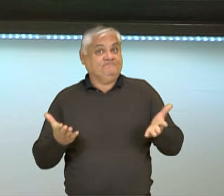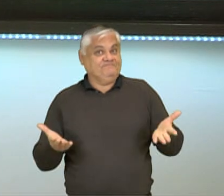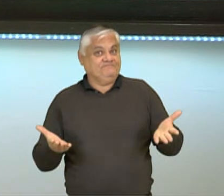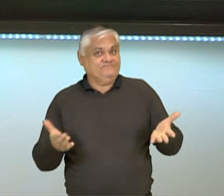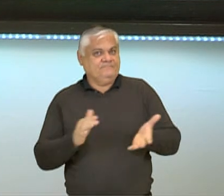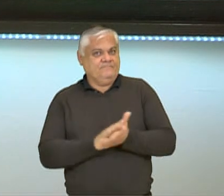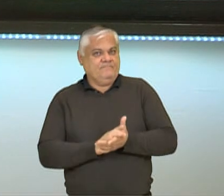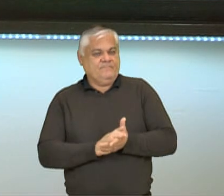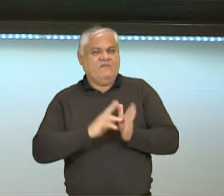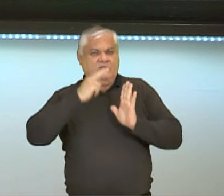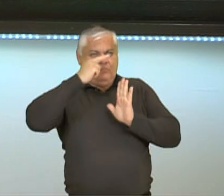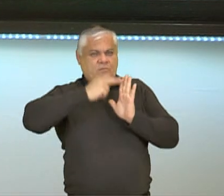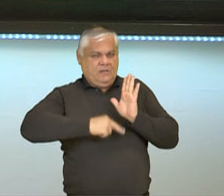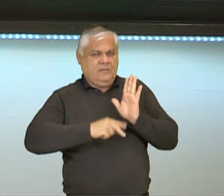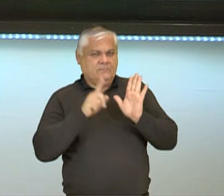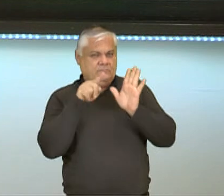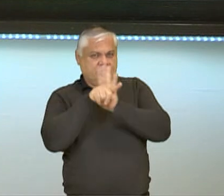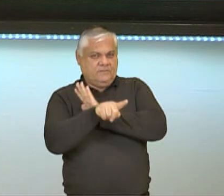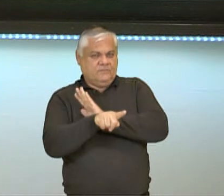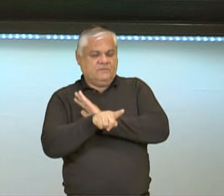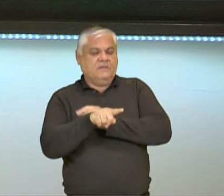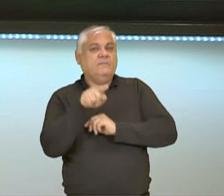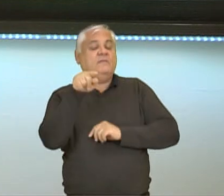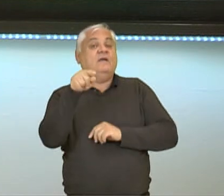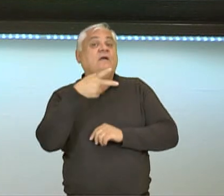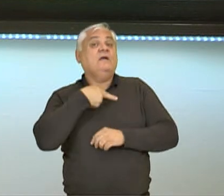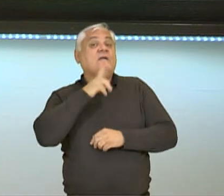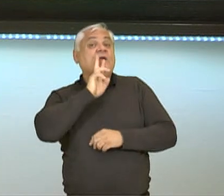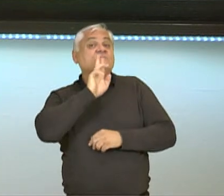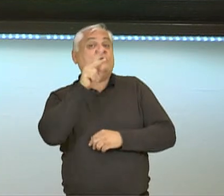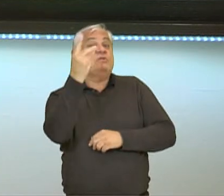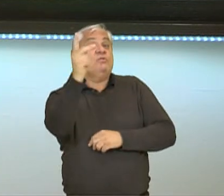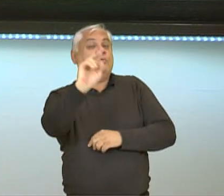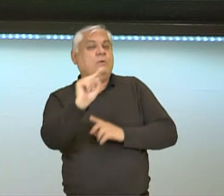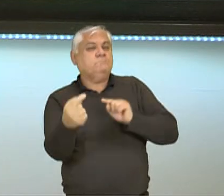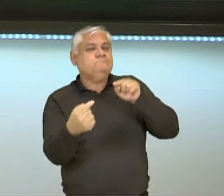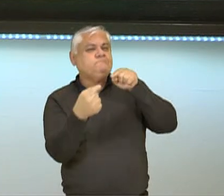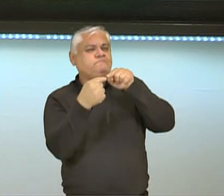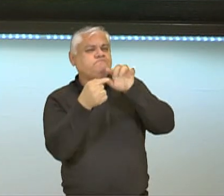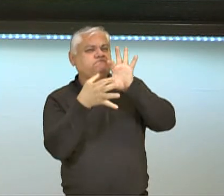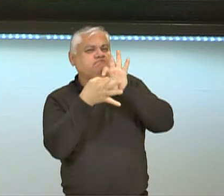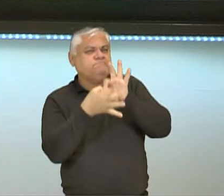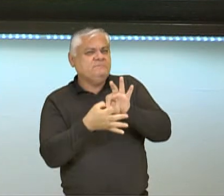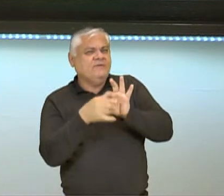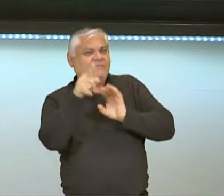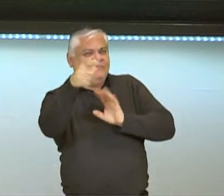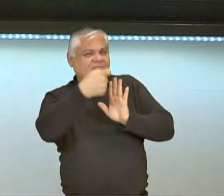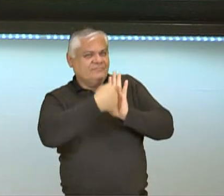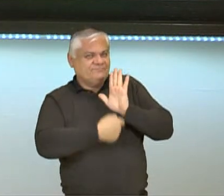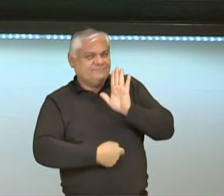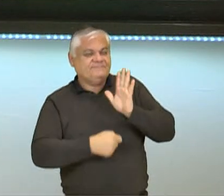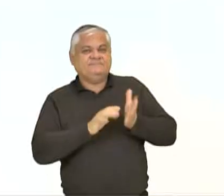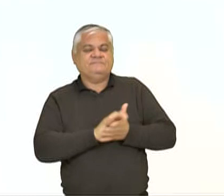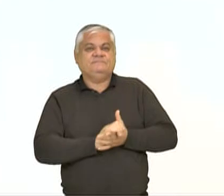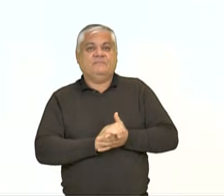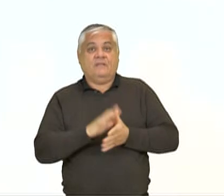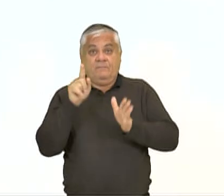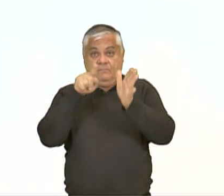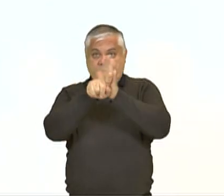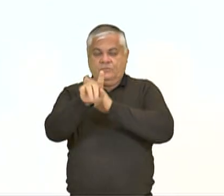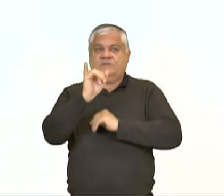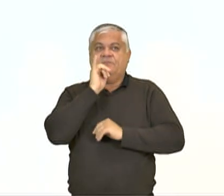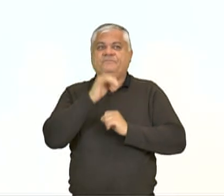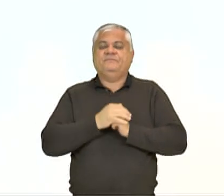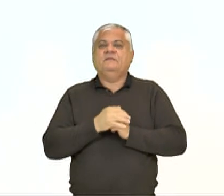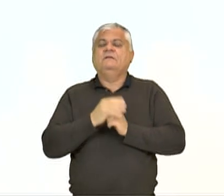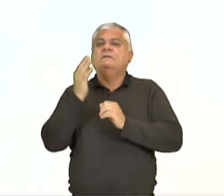Então, vamos ler essa pergunta para ver se a resposta vai se encaixar com o que vocês fizeram? A pergunta era a seguinte: